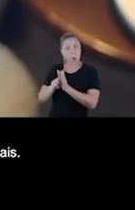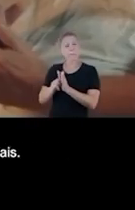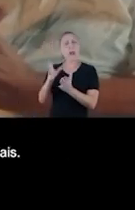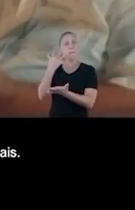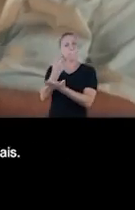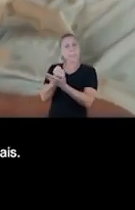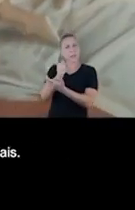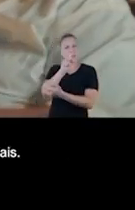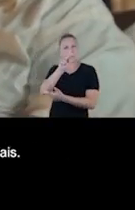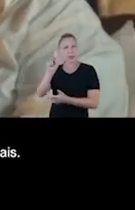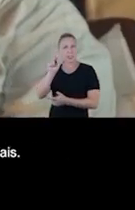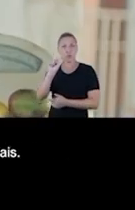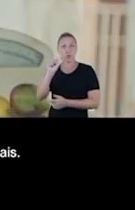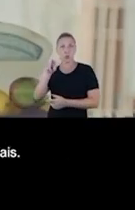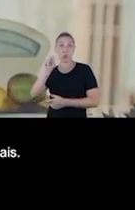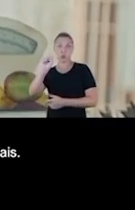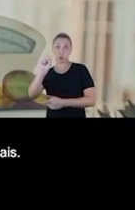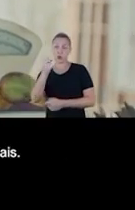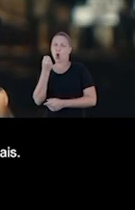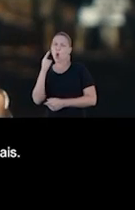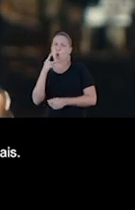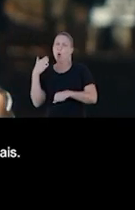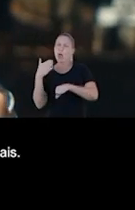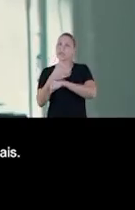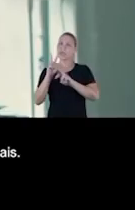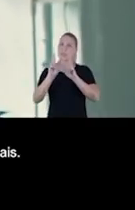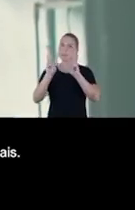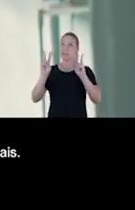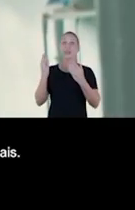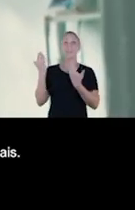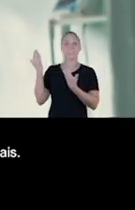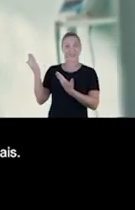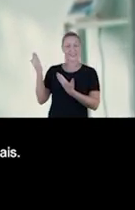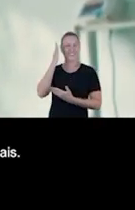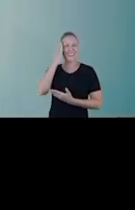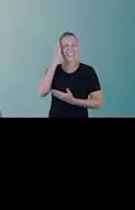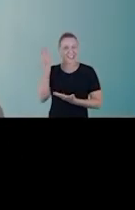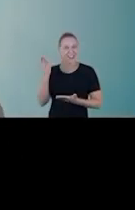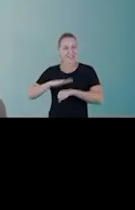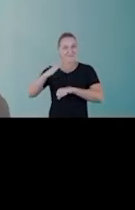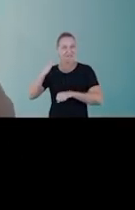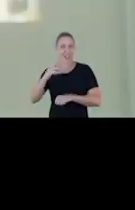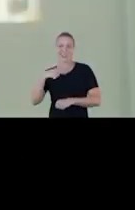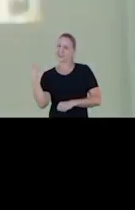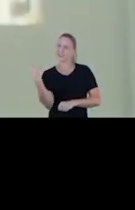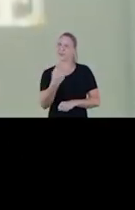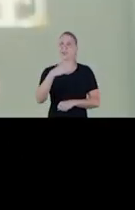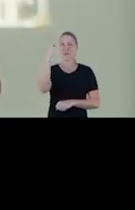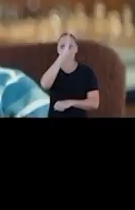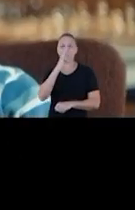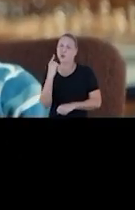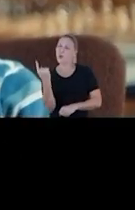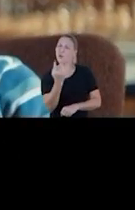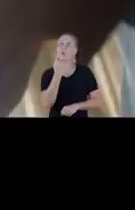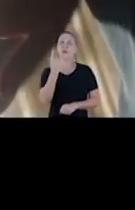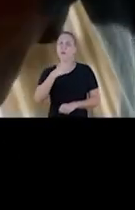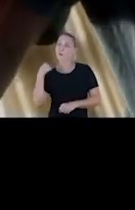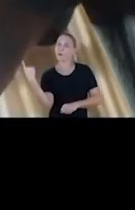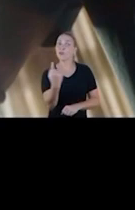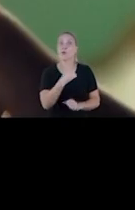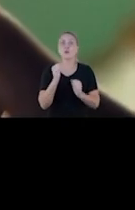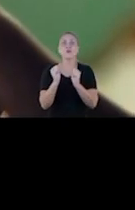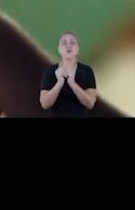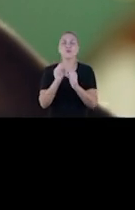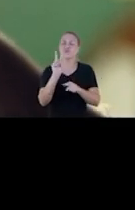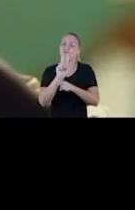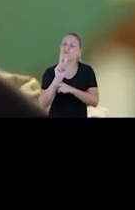Baixe o aplicativo Conect SUS ou acesse gov.br/saúde e saiba mais. Somos um Brasil.